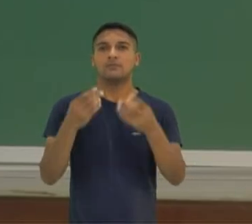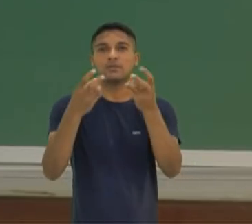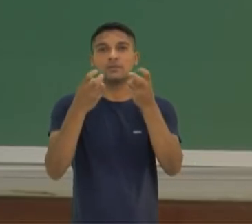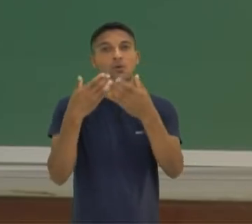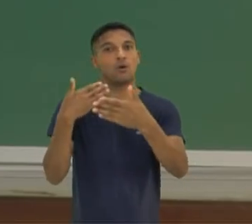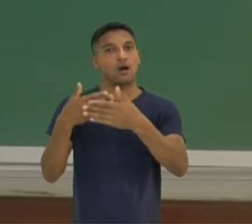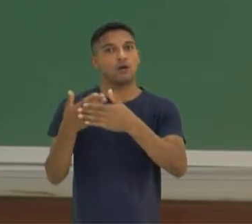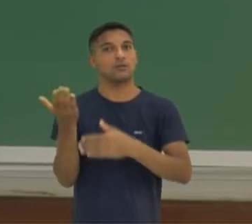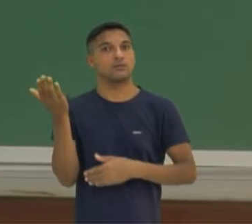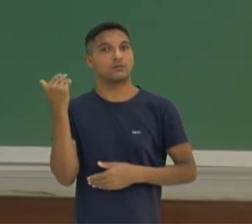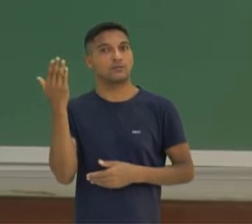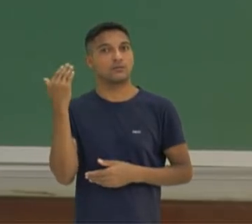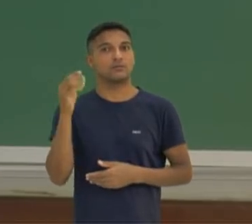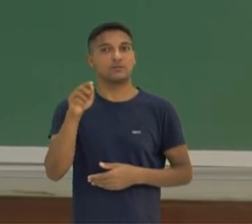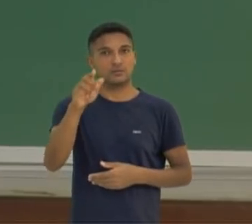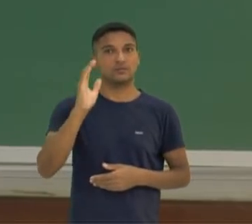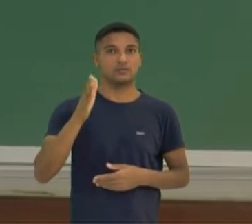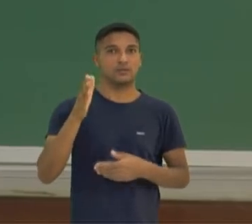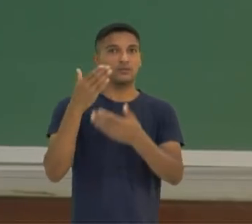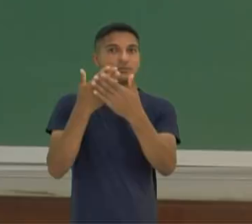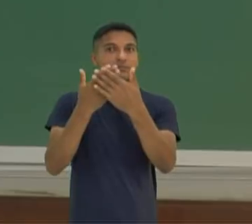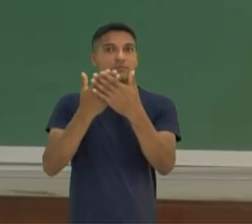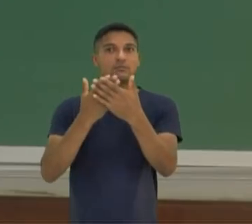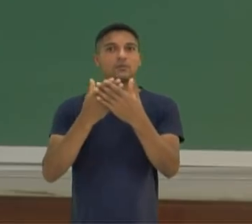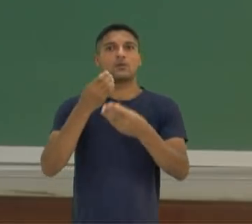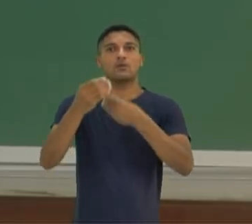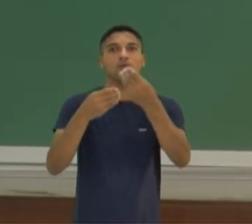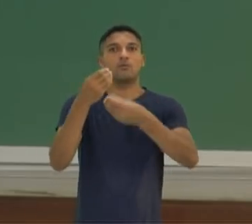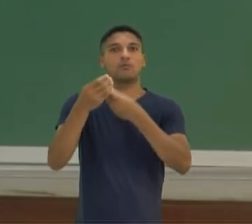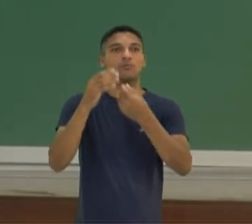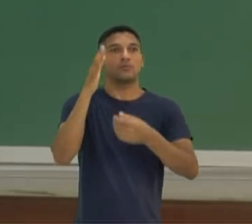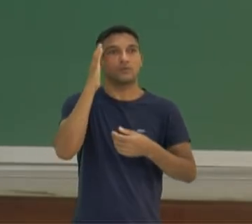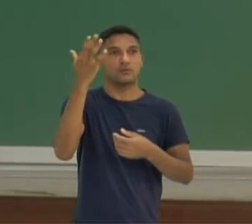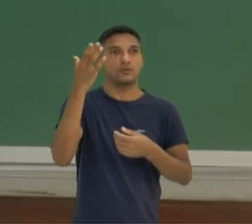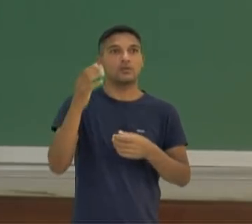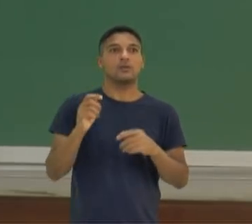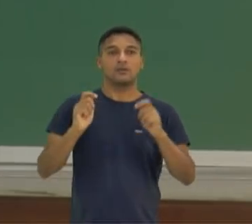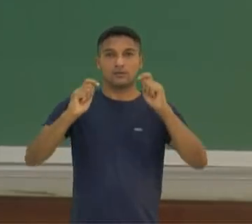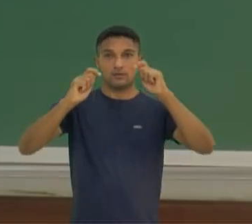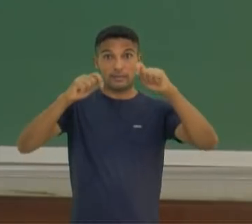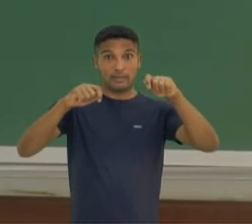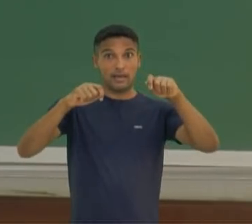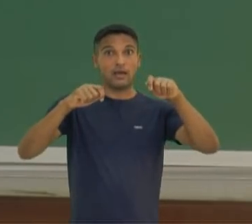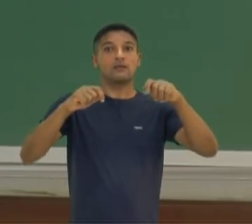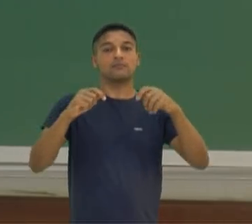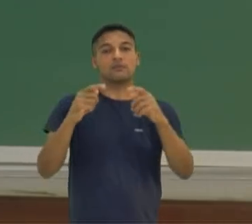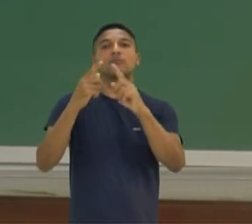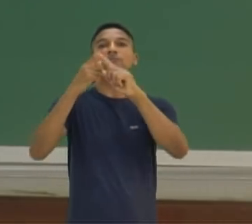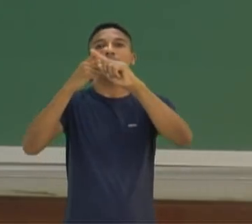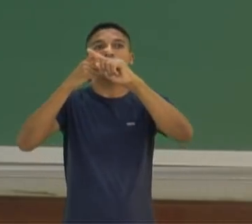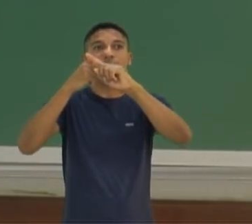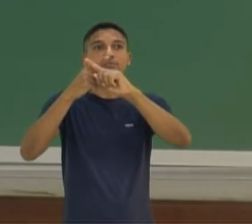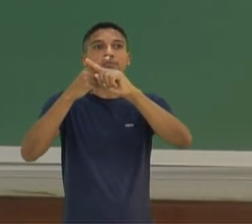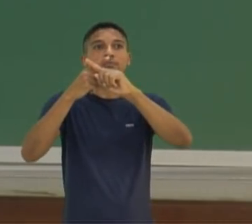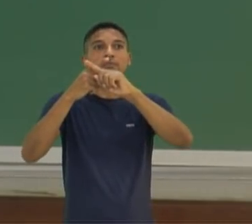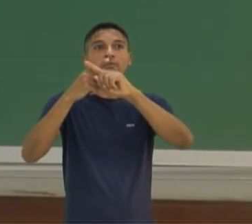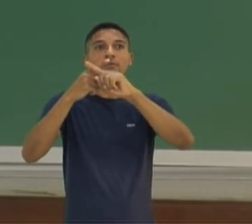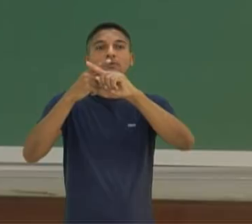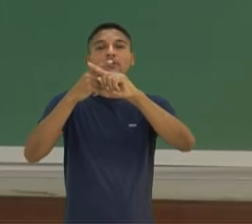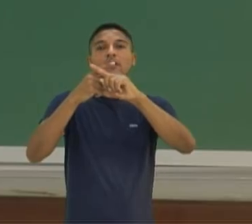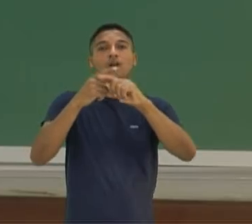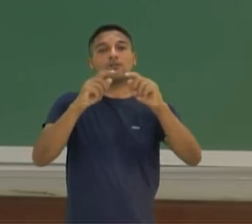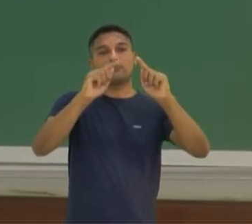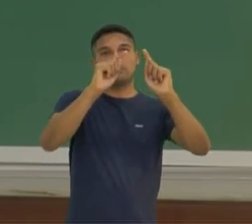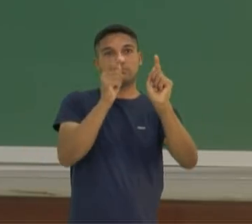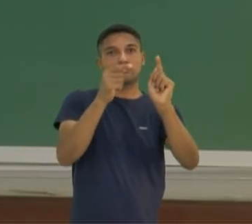aulas anteriores, né? O que eu poderia ter feito aqui? Poderia ter multiplicado os dois lados por menos 1,